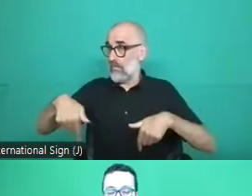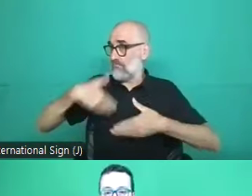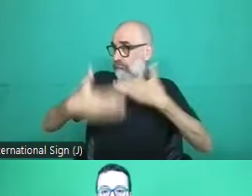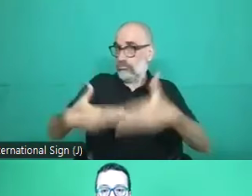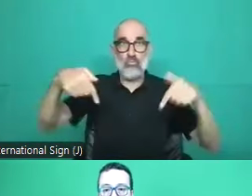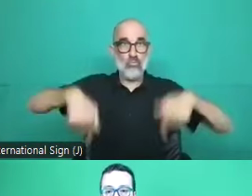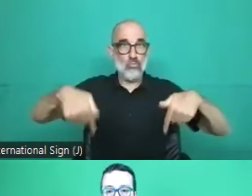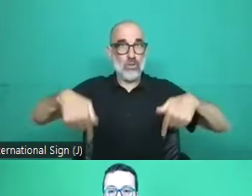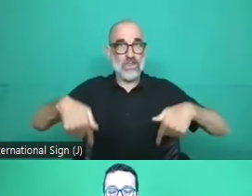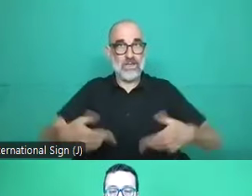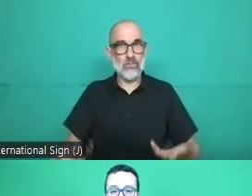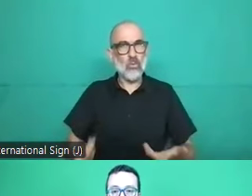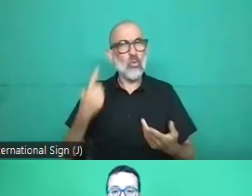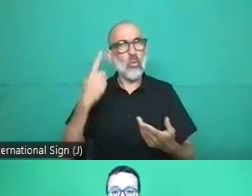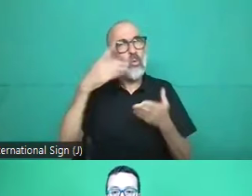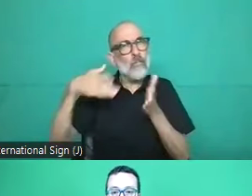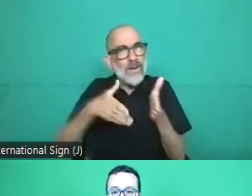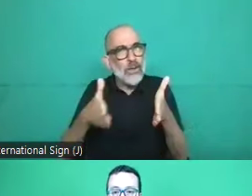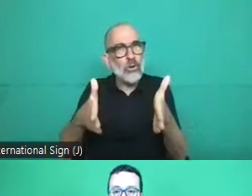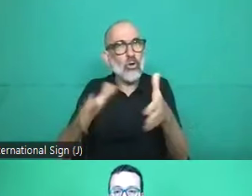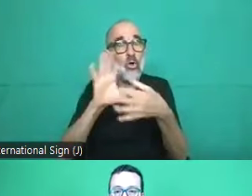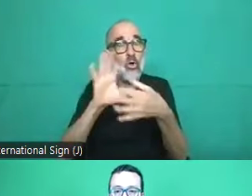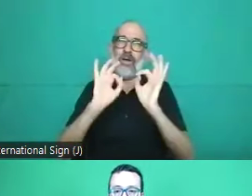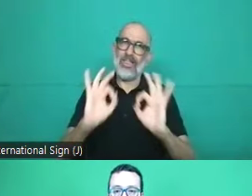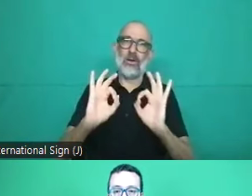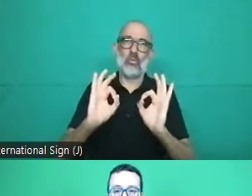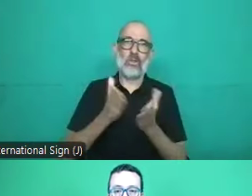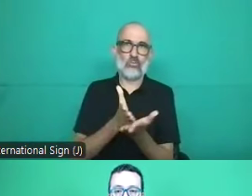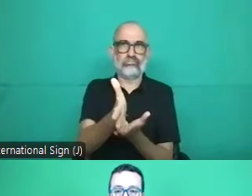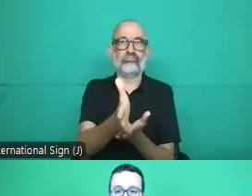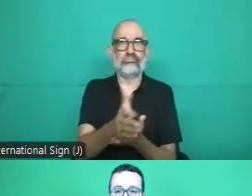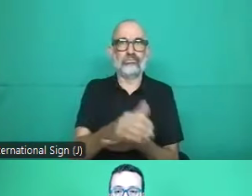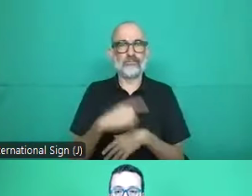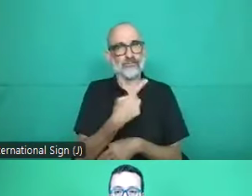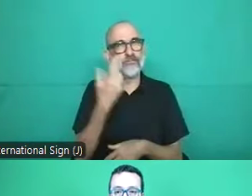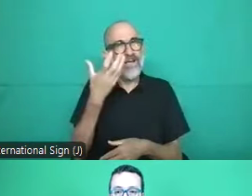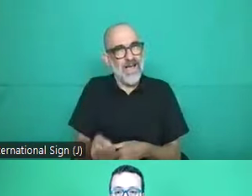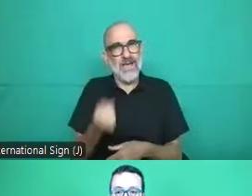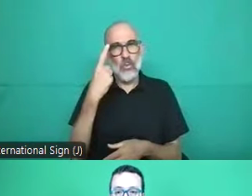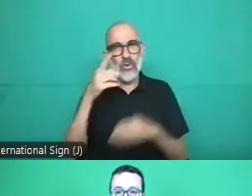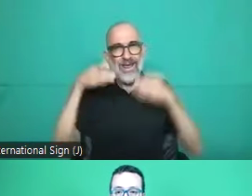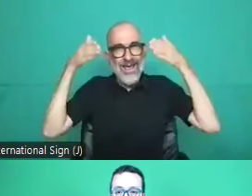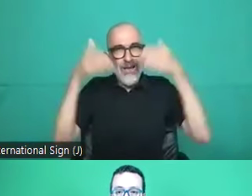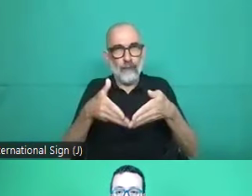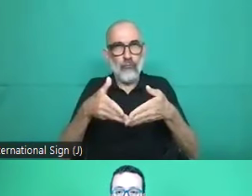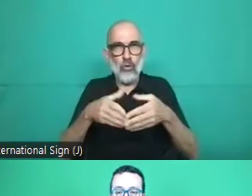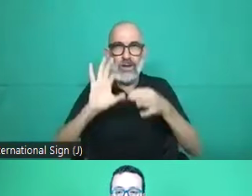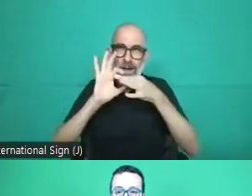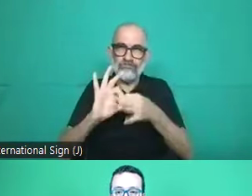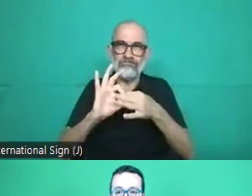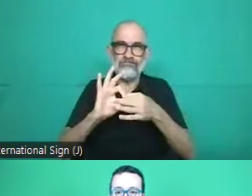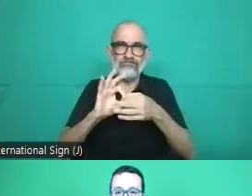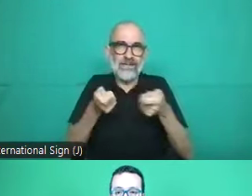certeiras, com a melhor gestão delas. Regulação do acesso, como eu já falei, com protocolos